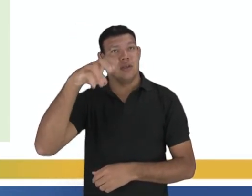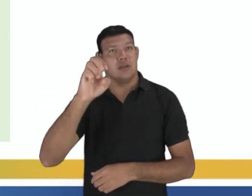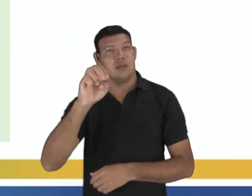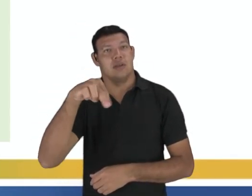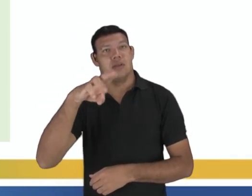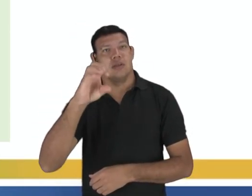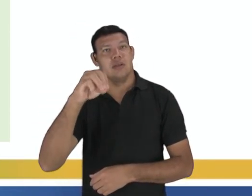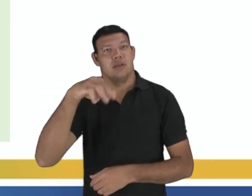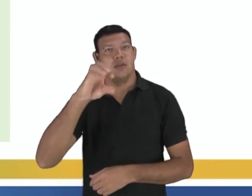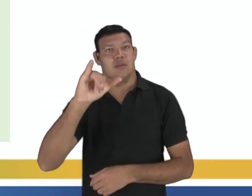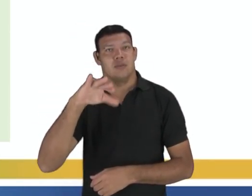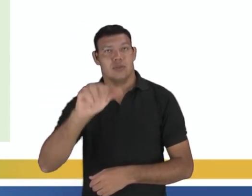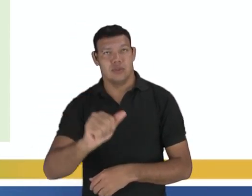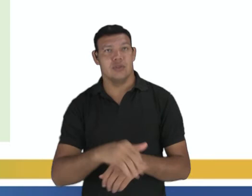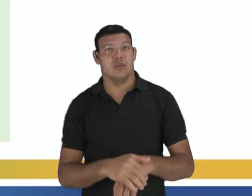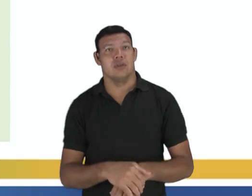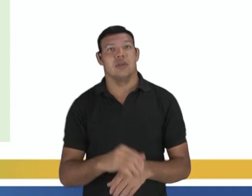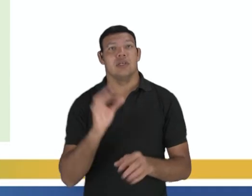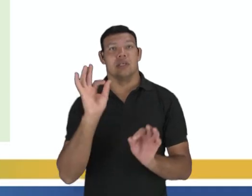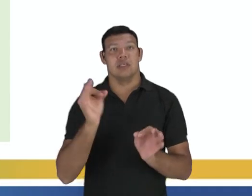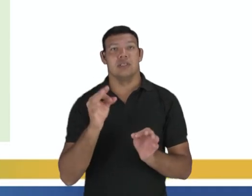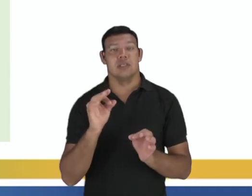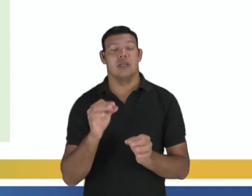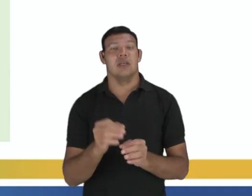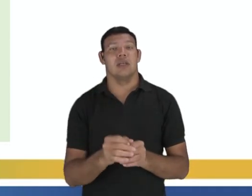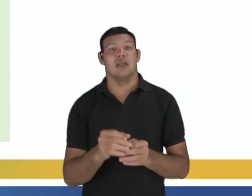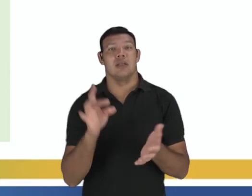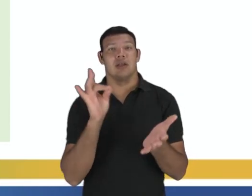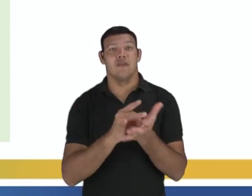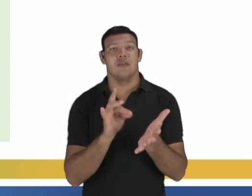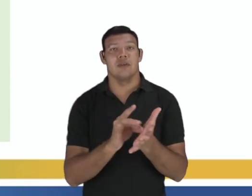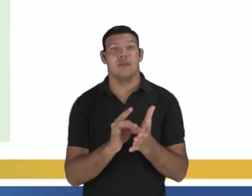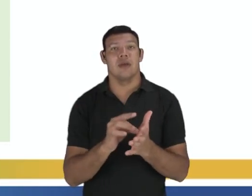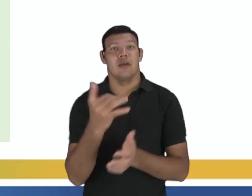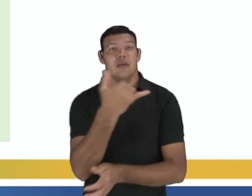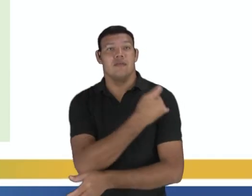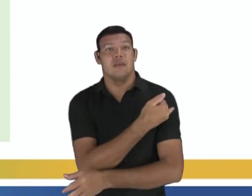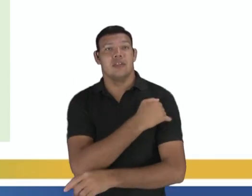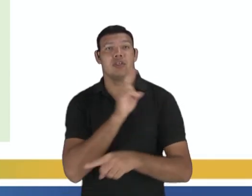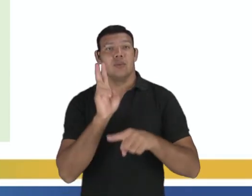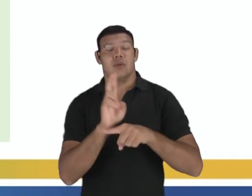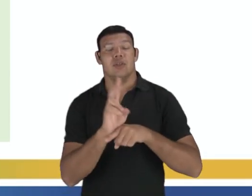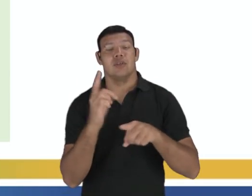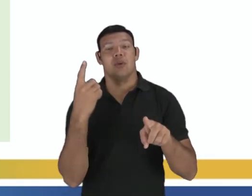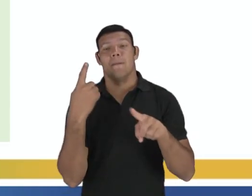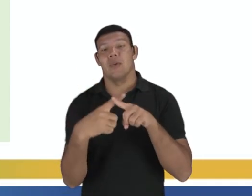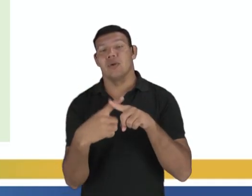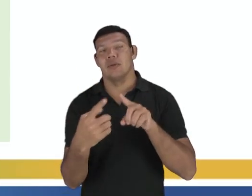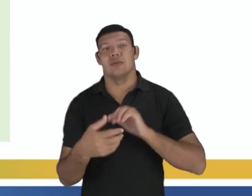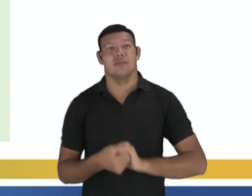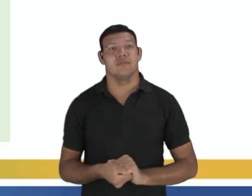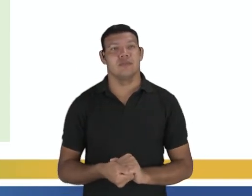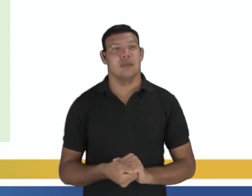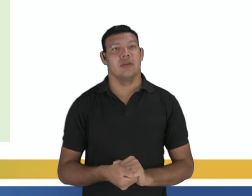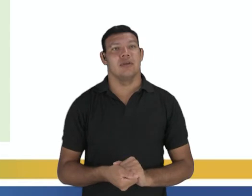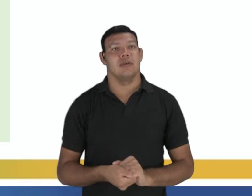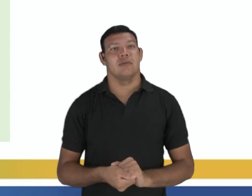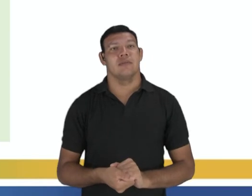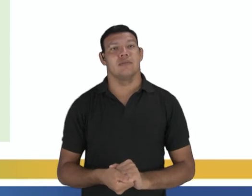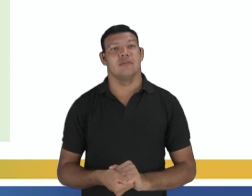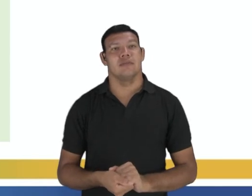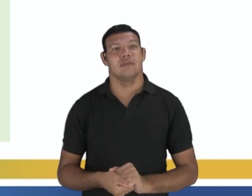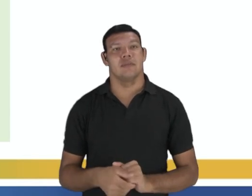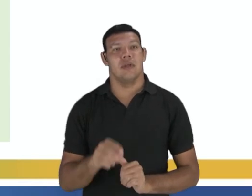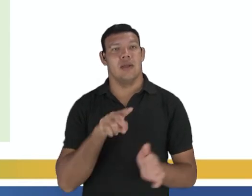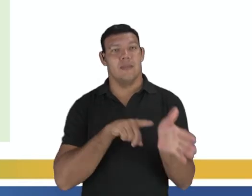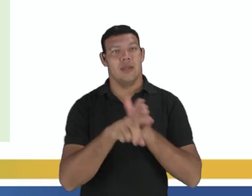mecanismo básico de ação das vacinas, né? E a 3, as vacinas são seguras? O que vocês acham? Bem